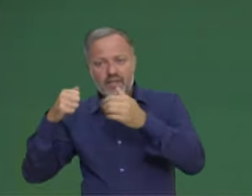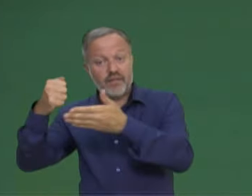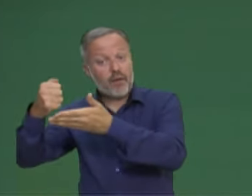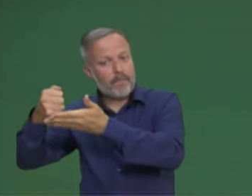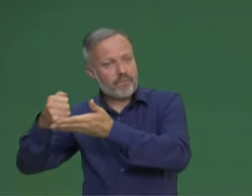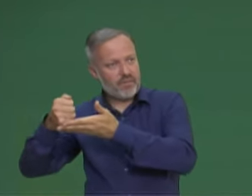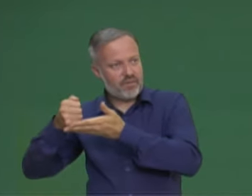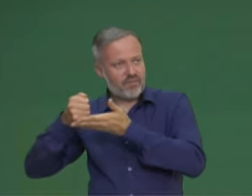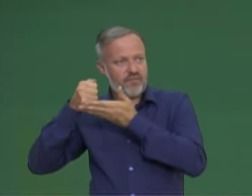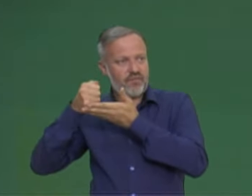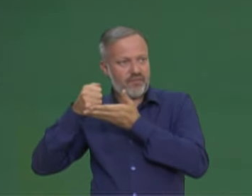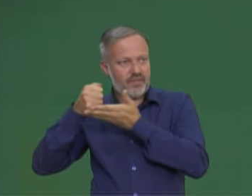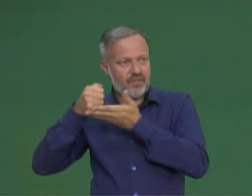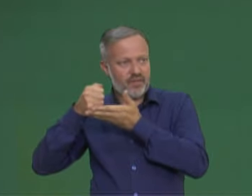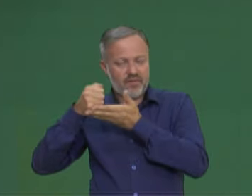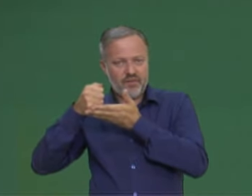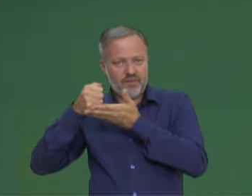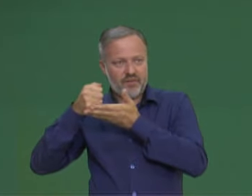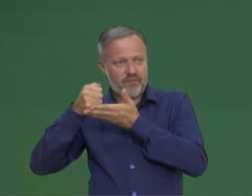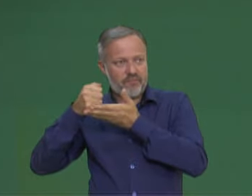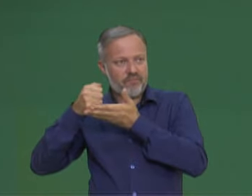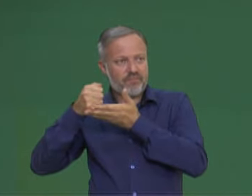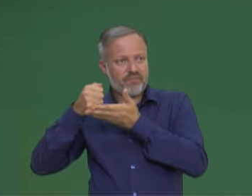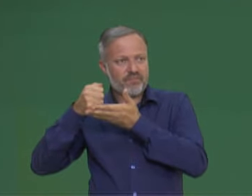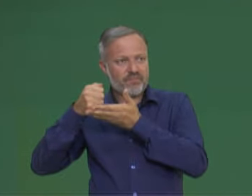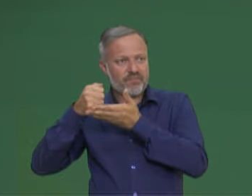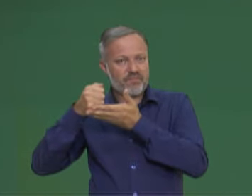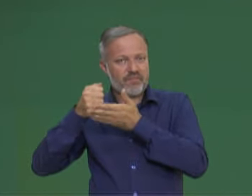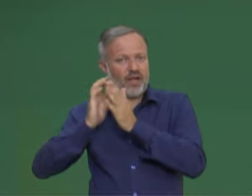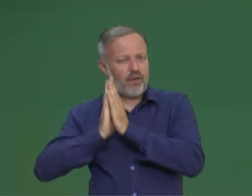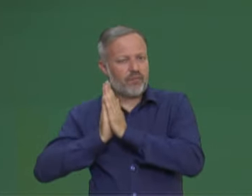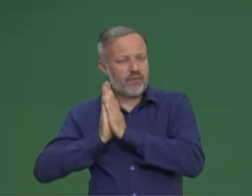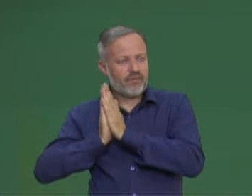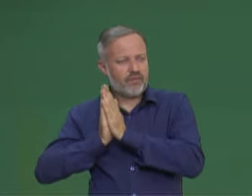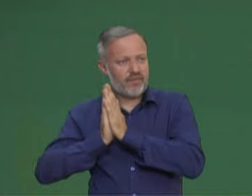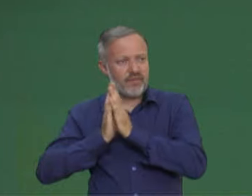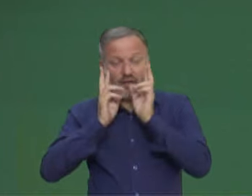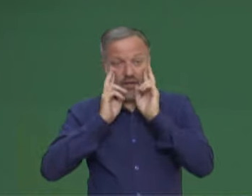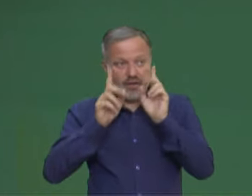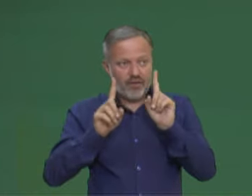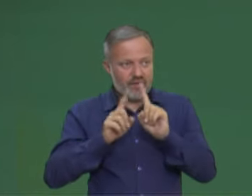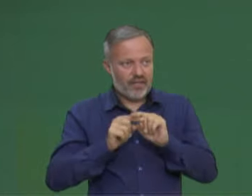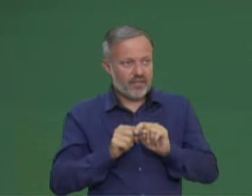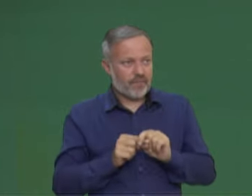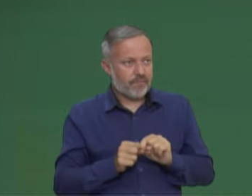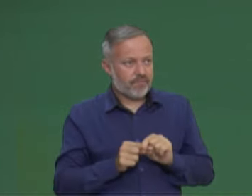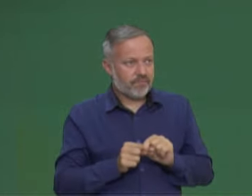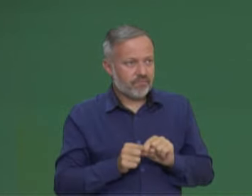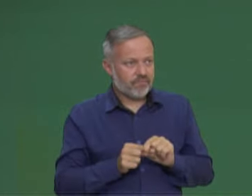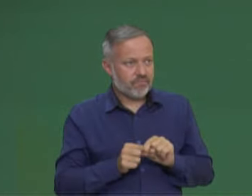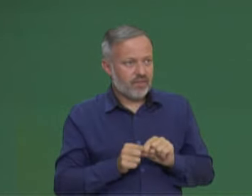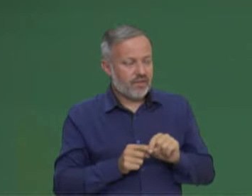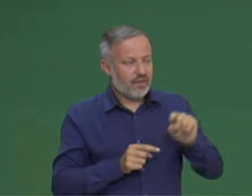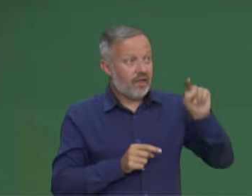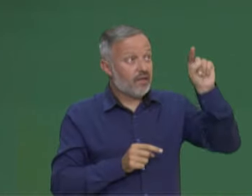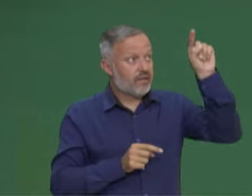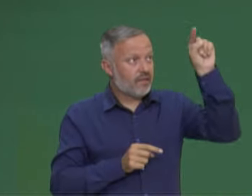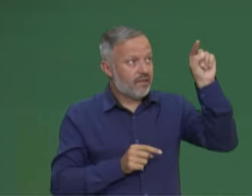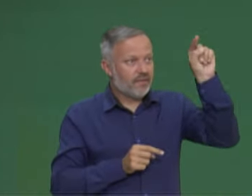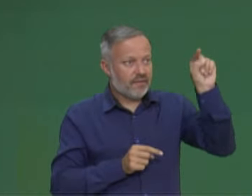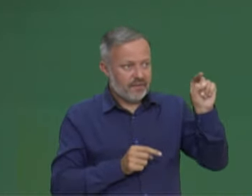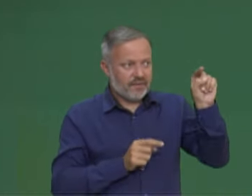Lembrando, olha lá no conteúdo da aula 2, a exclamação também é igual à interrogação. Ao contrário, no final